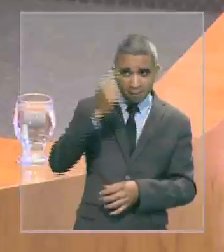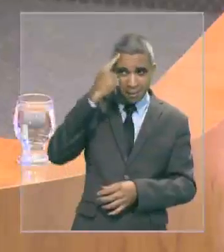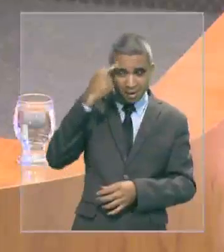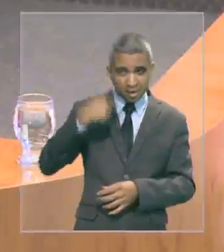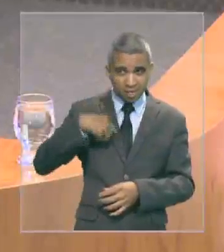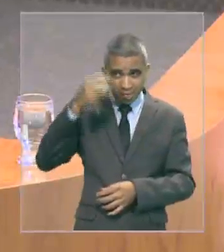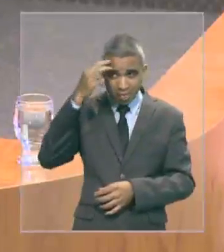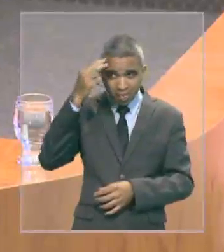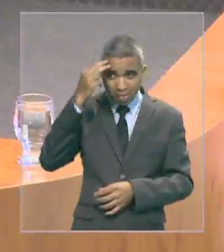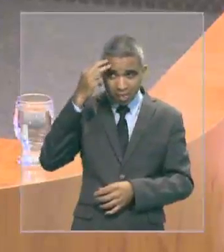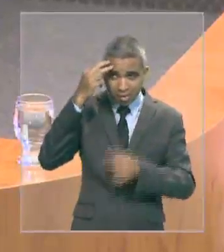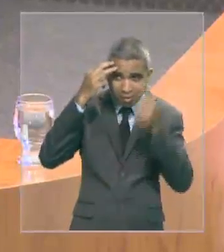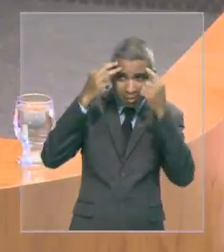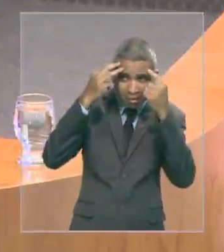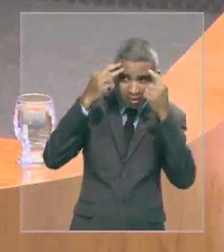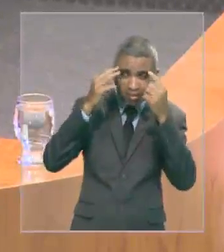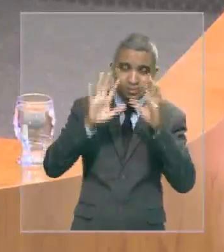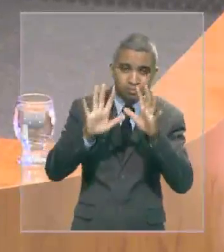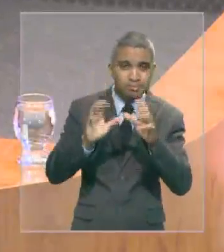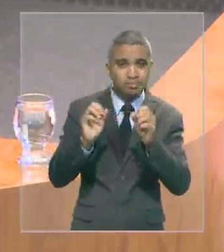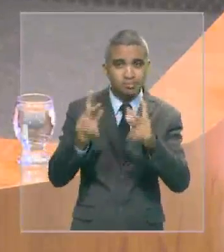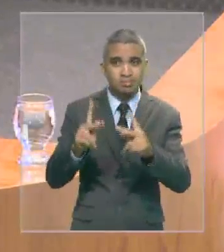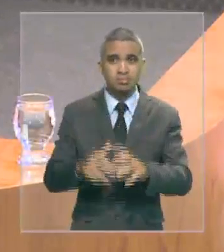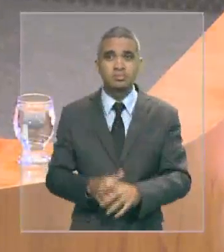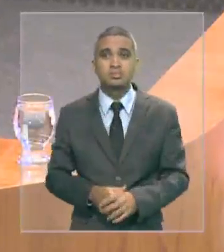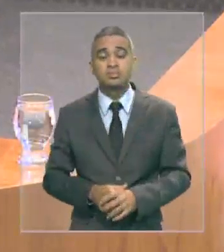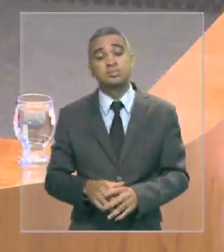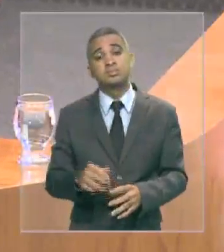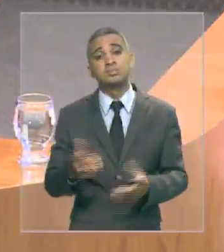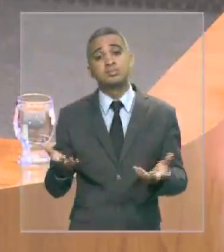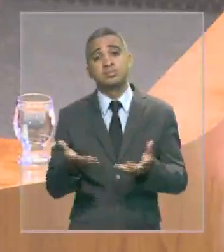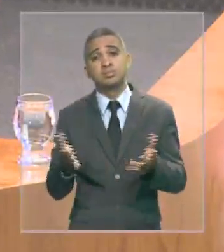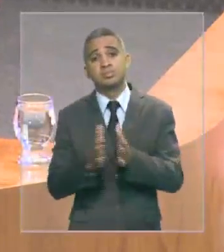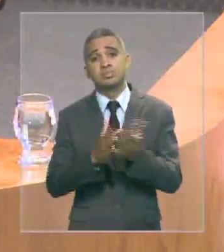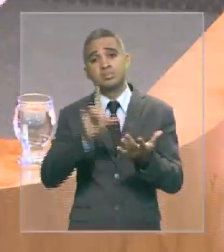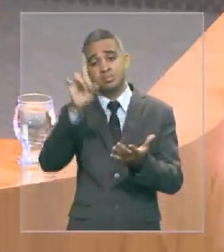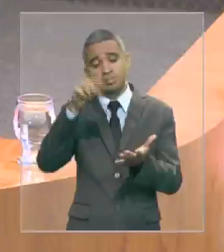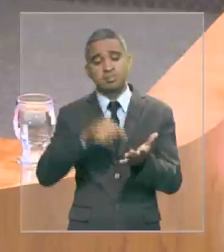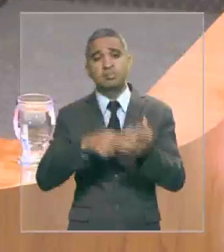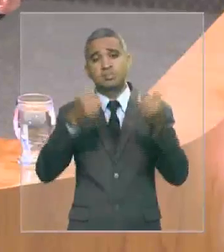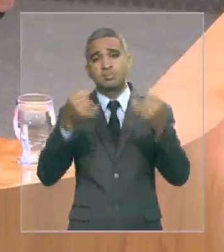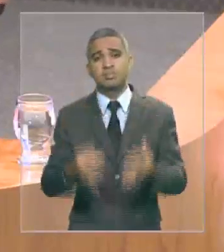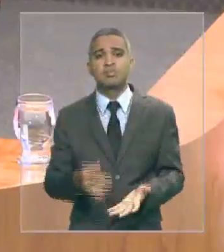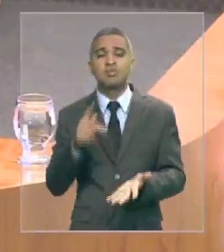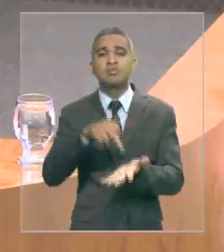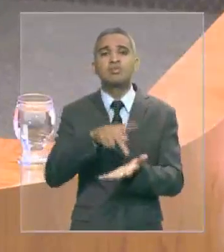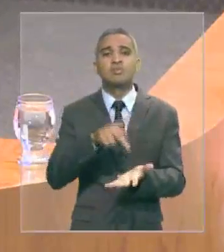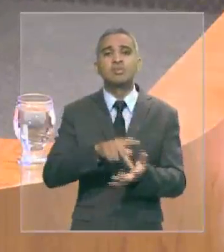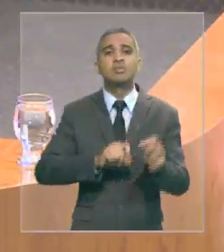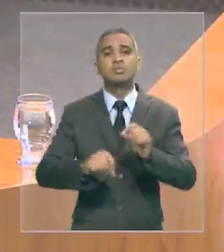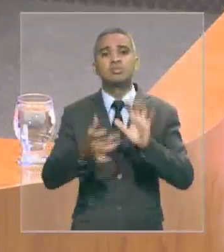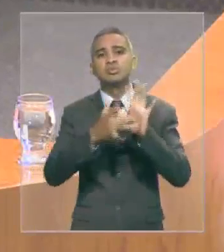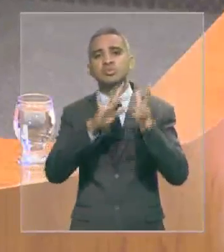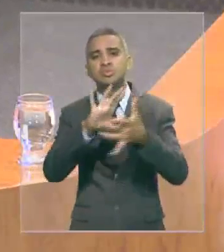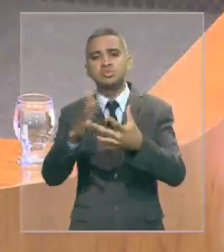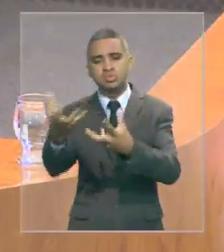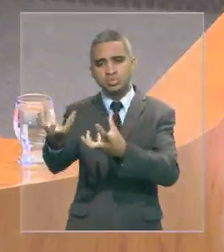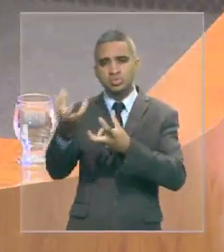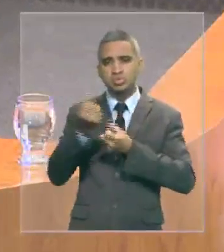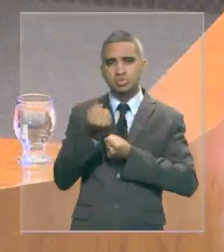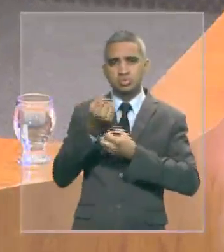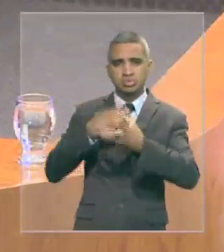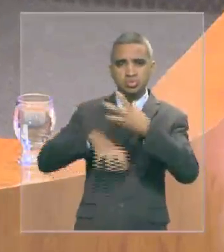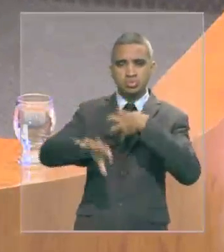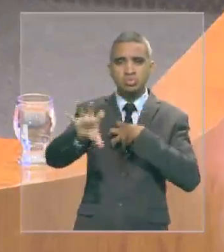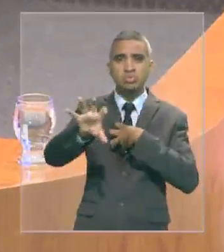aproveito a palavra do Senhor de hoje, que diz: verdadeiramente tomou sobre si todas as enfermidades, e que Deus